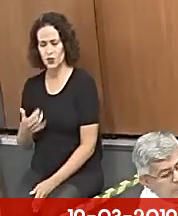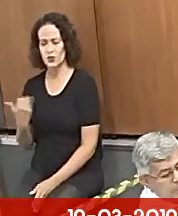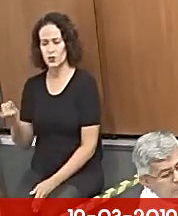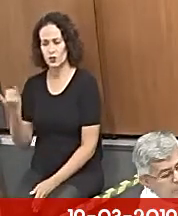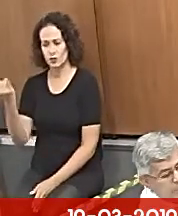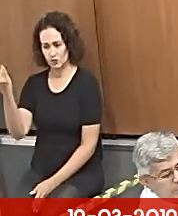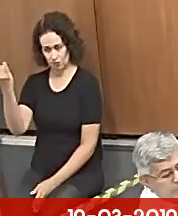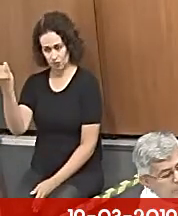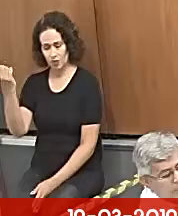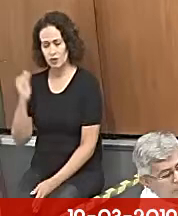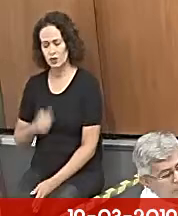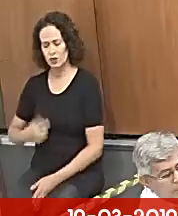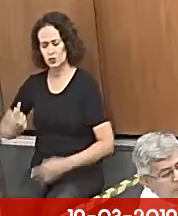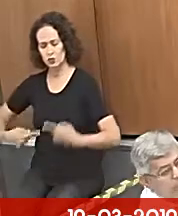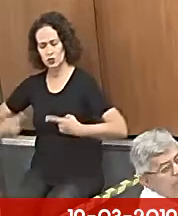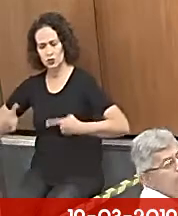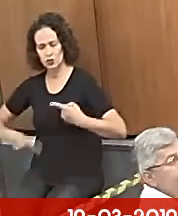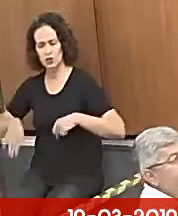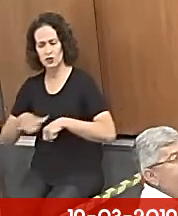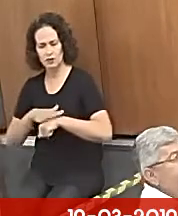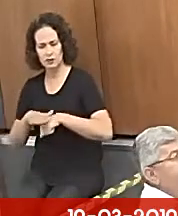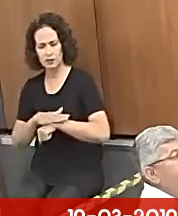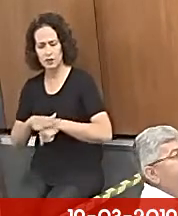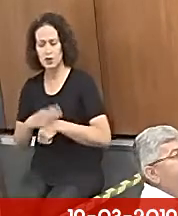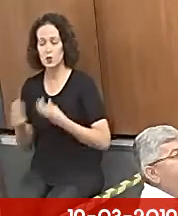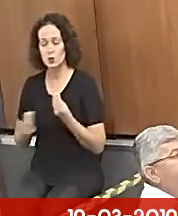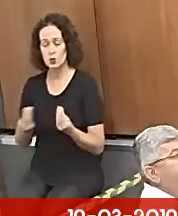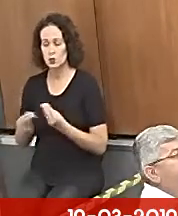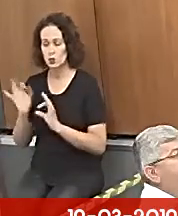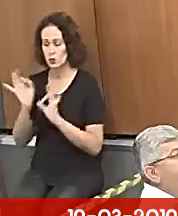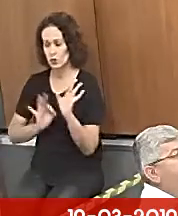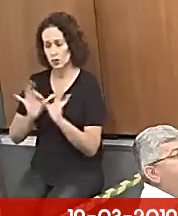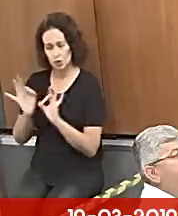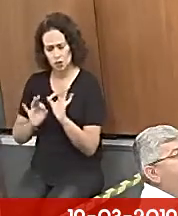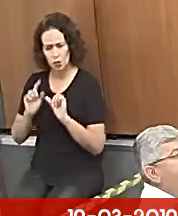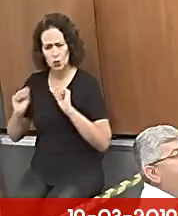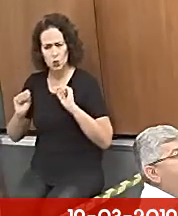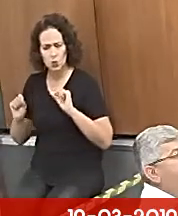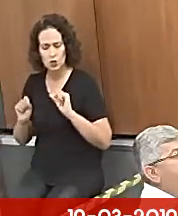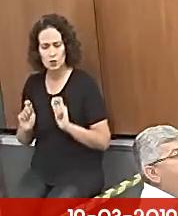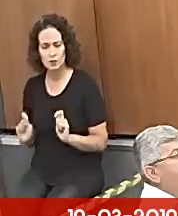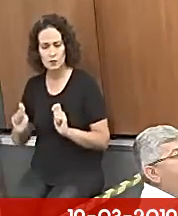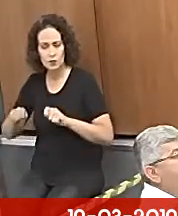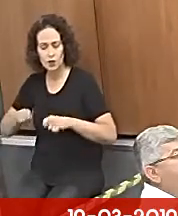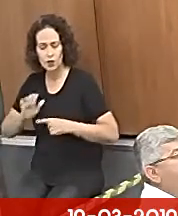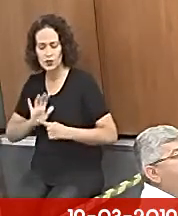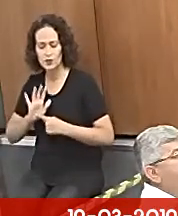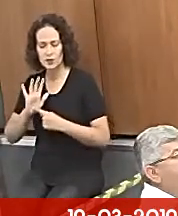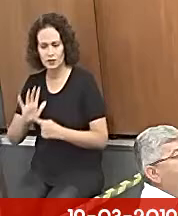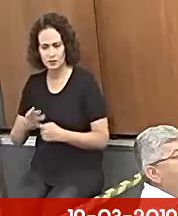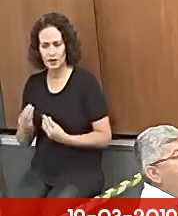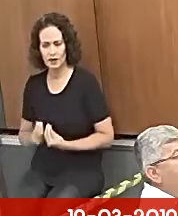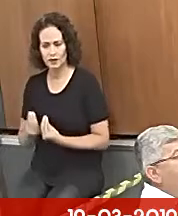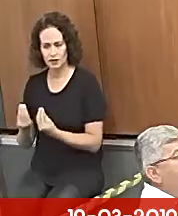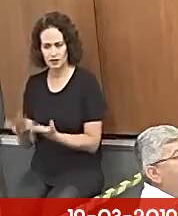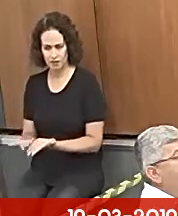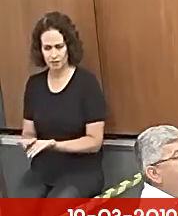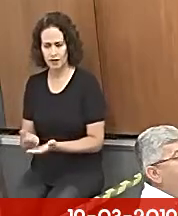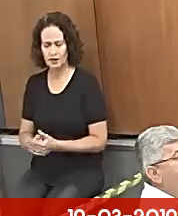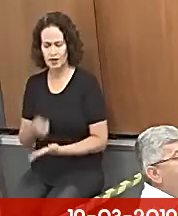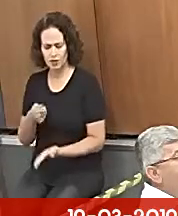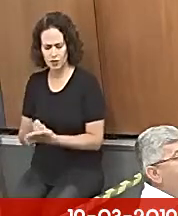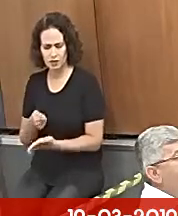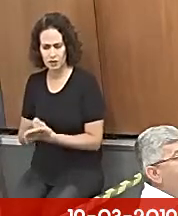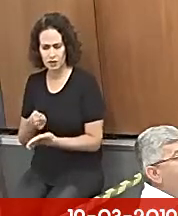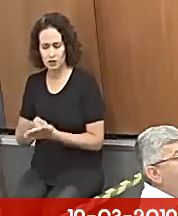ganho muito grande de discutir essa valorização e o que a gente pode trazer enquanto legalidade dessa obrigatoriedade